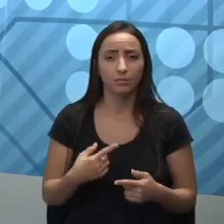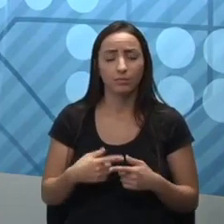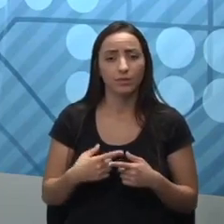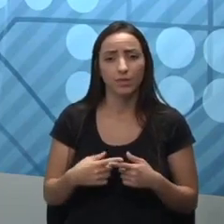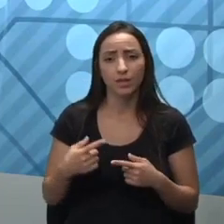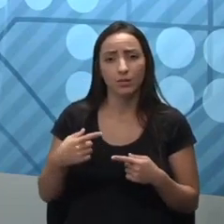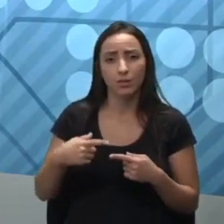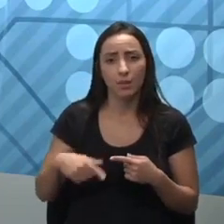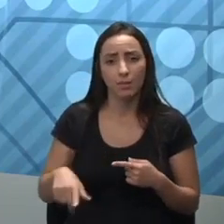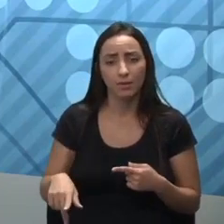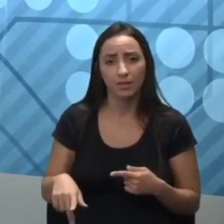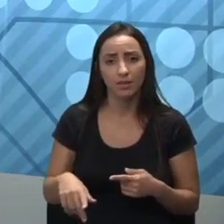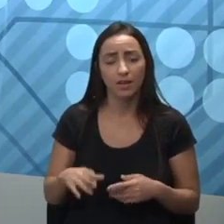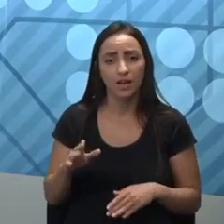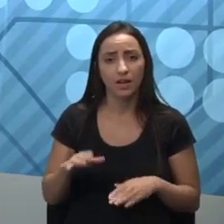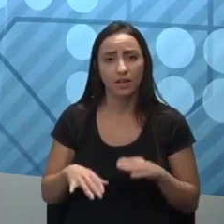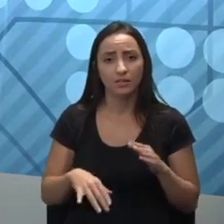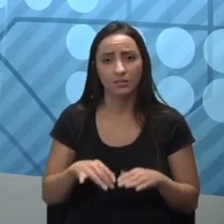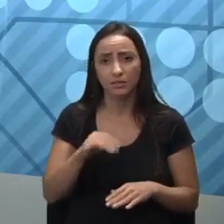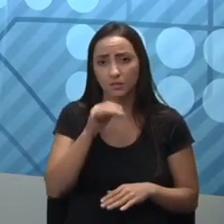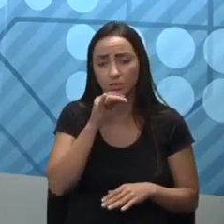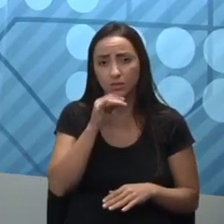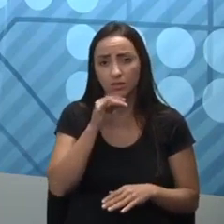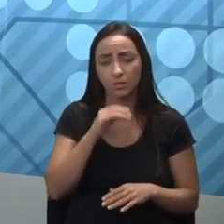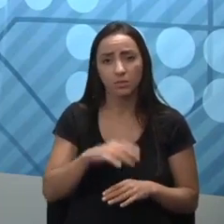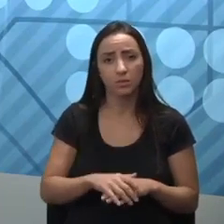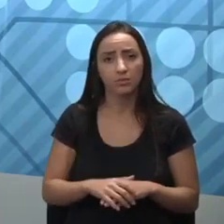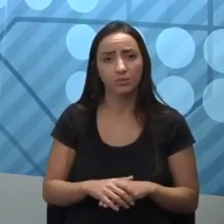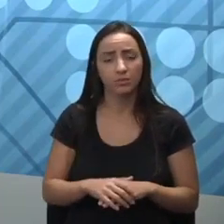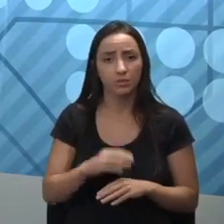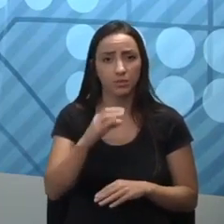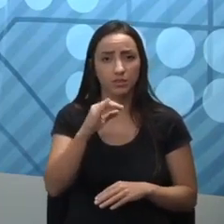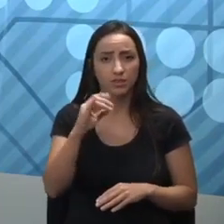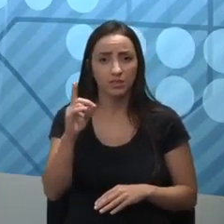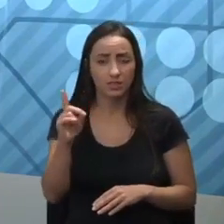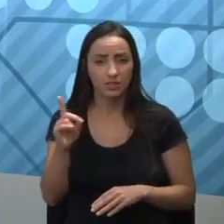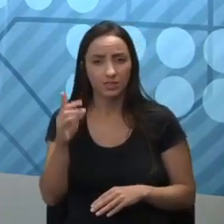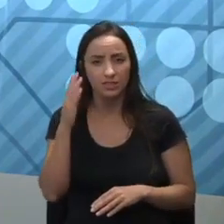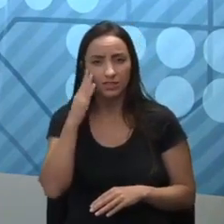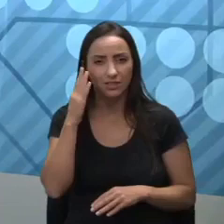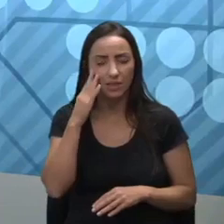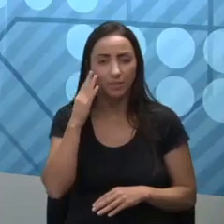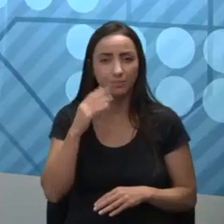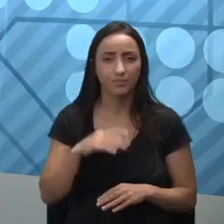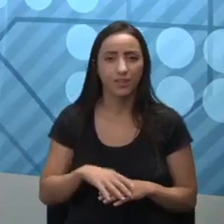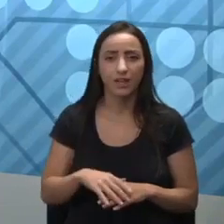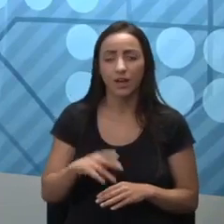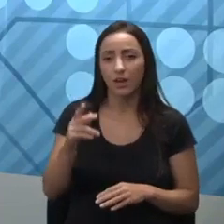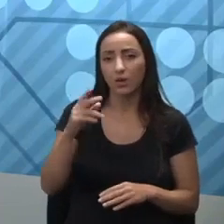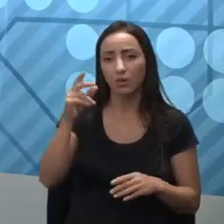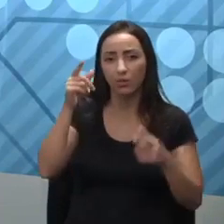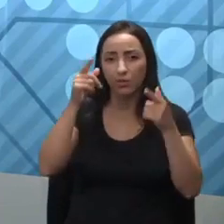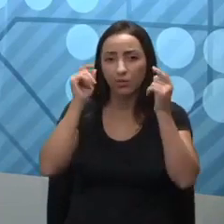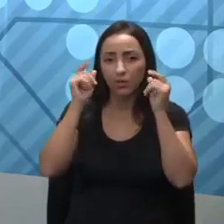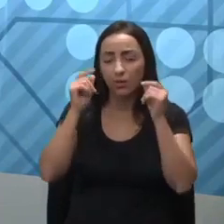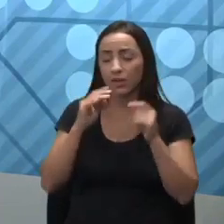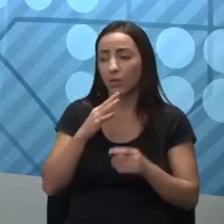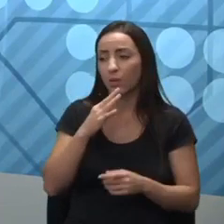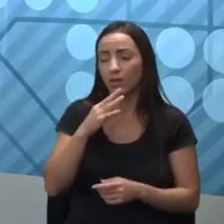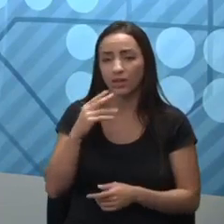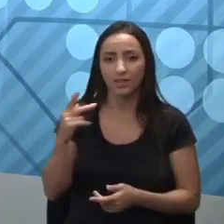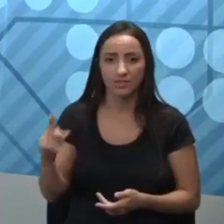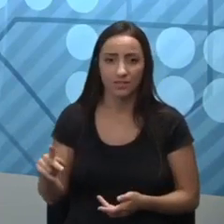até conhecido pelo nome da doença, pelo CID, que é a Classificação Internacional de Doença. É importante